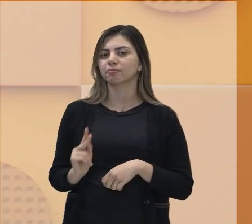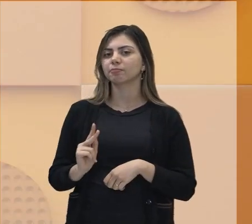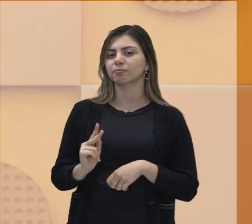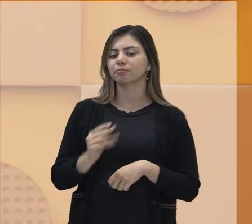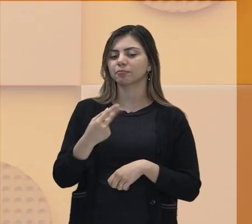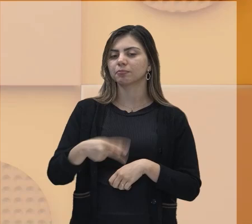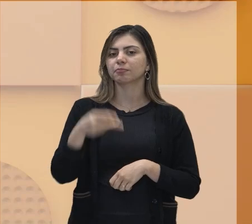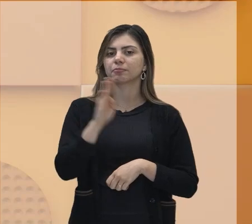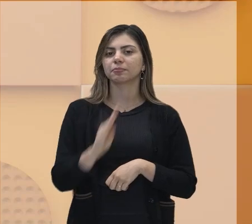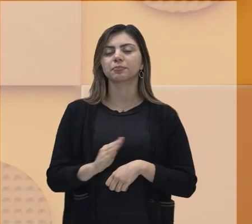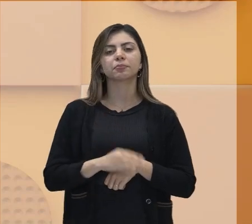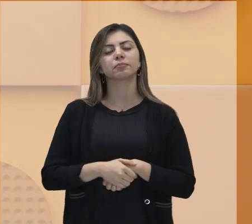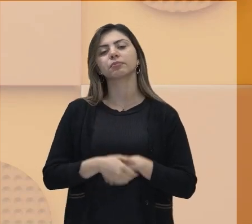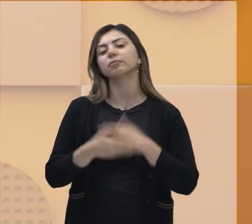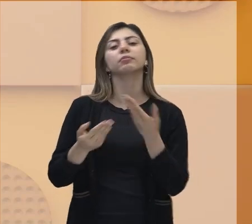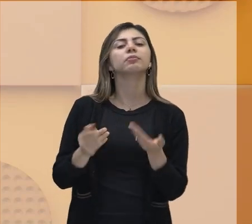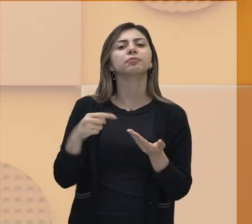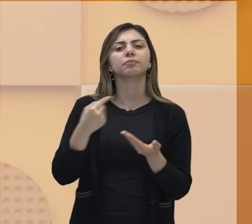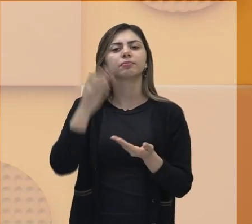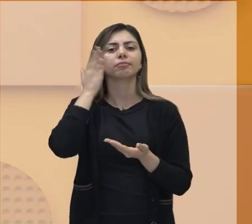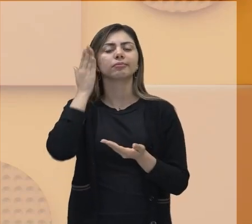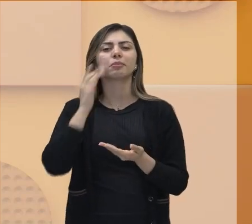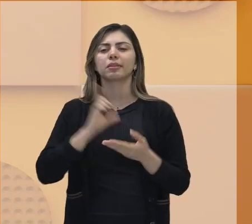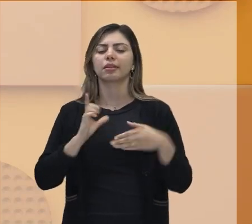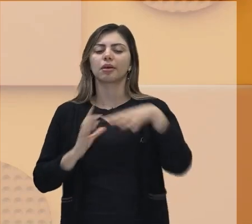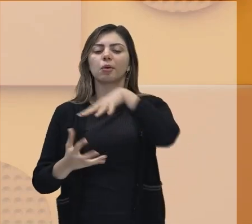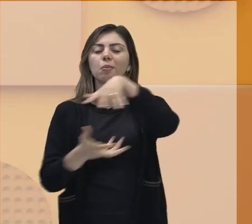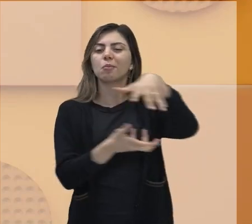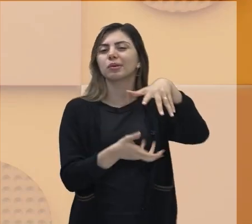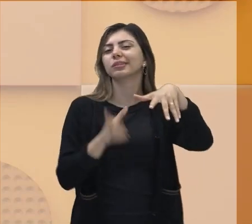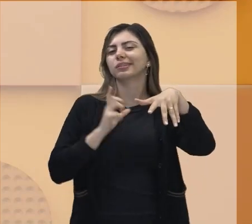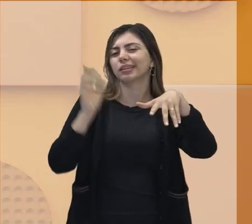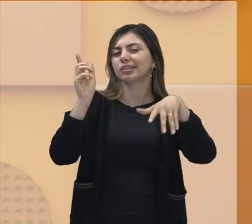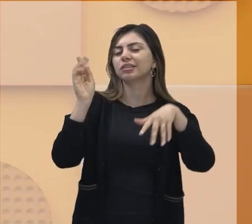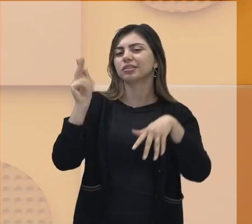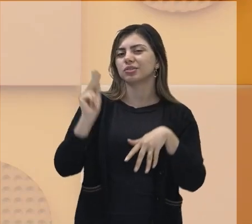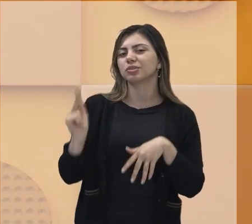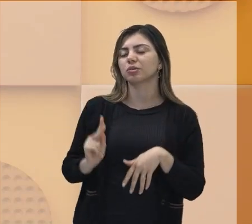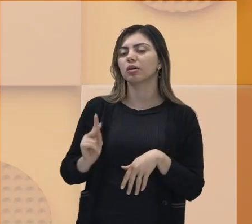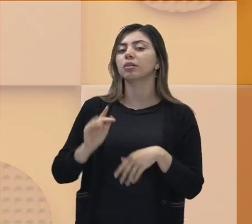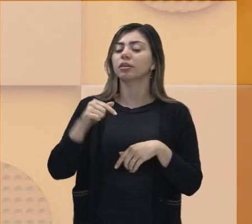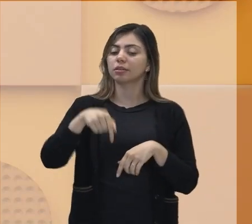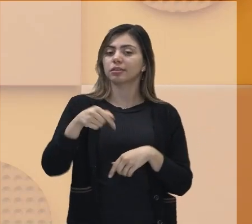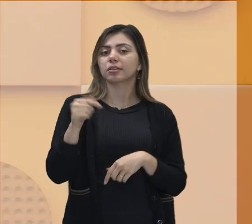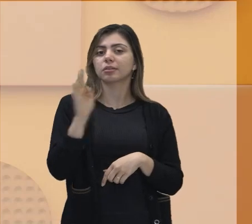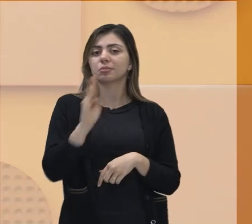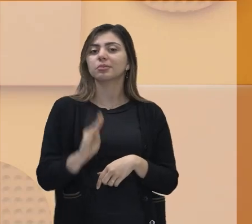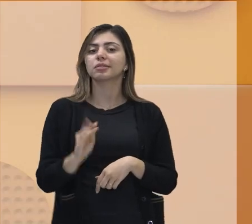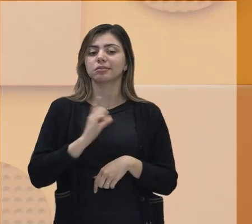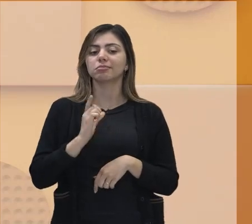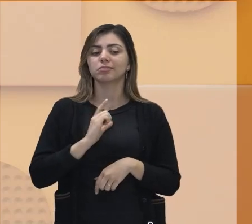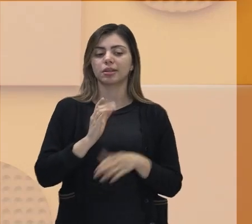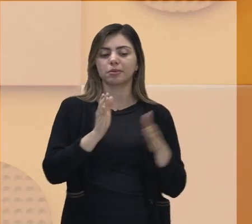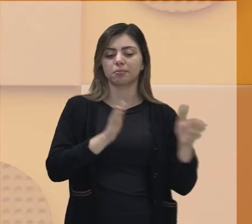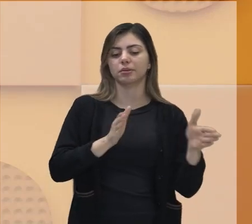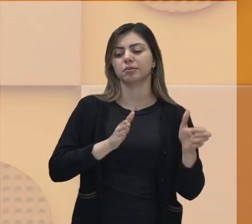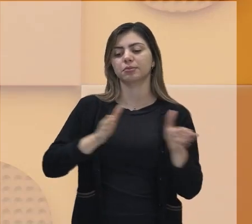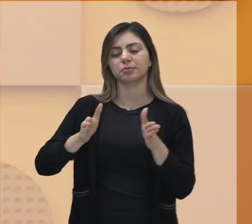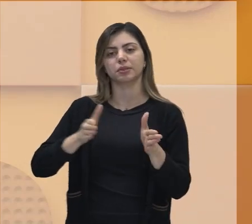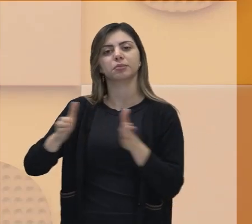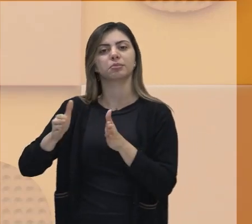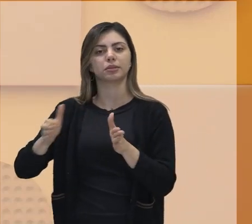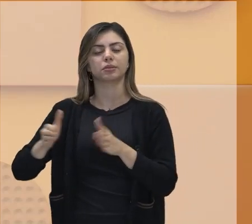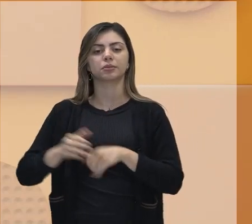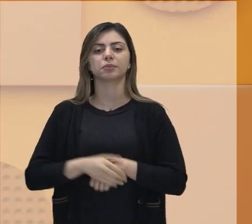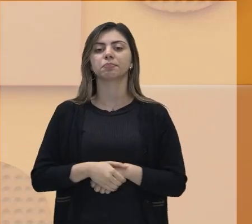Olha, a história do Brasil, assim como a história mundial, ela é dividida de diversas formas, né? Diante da história